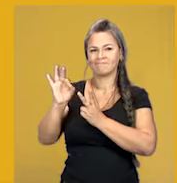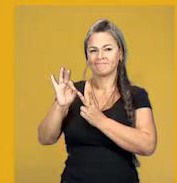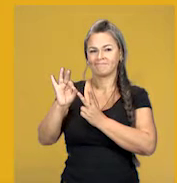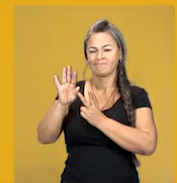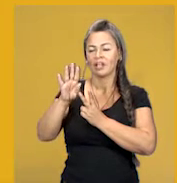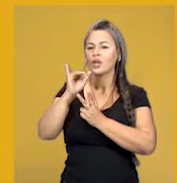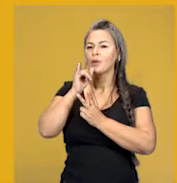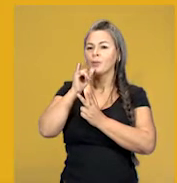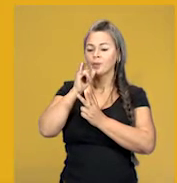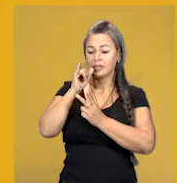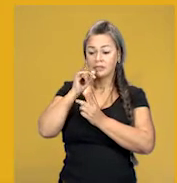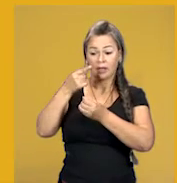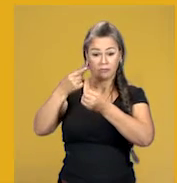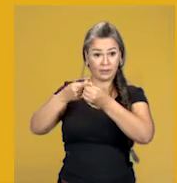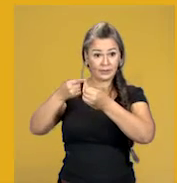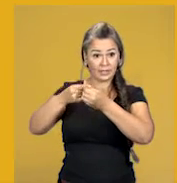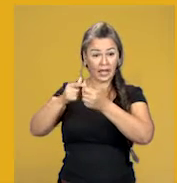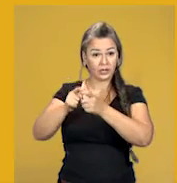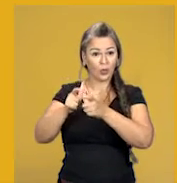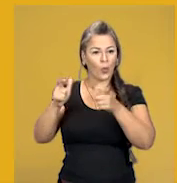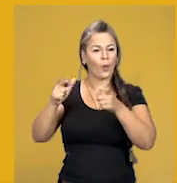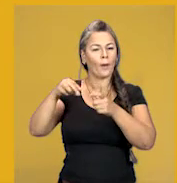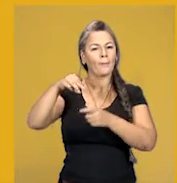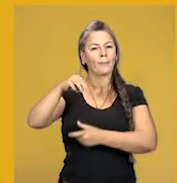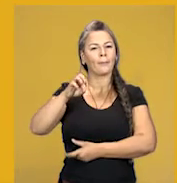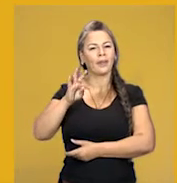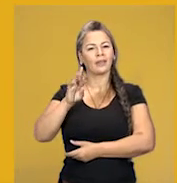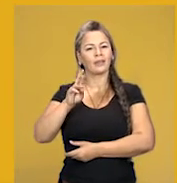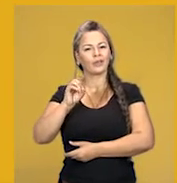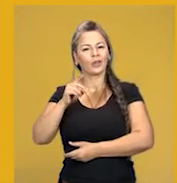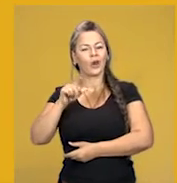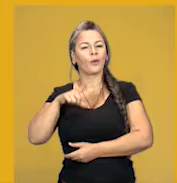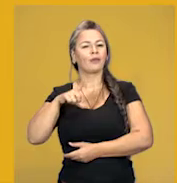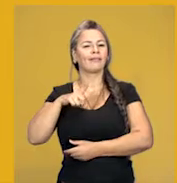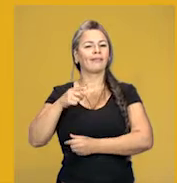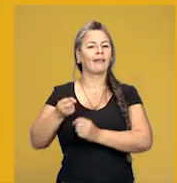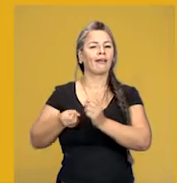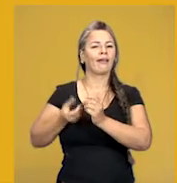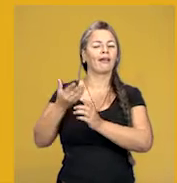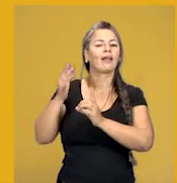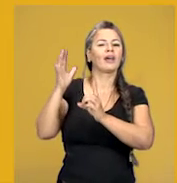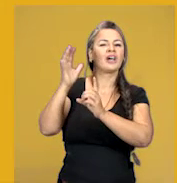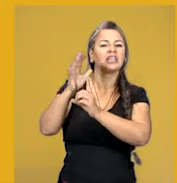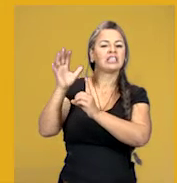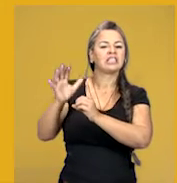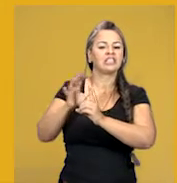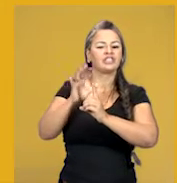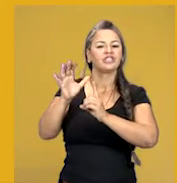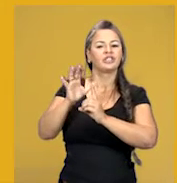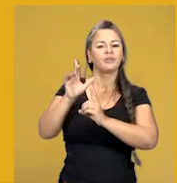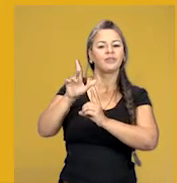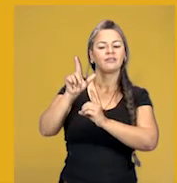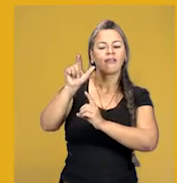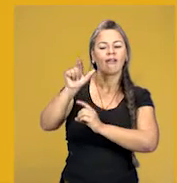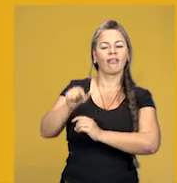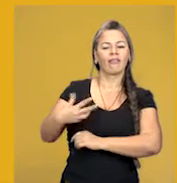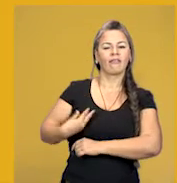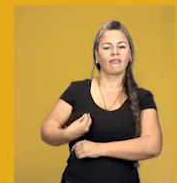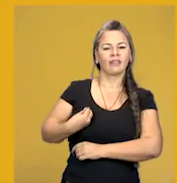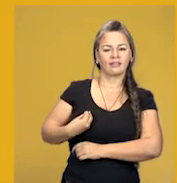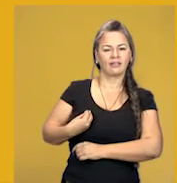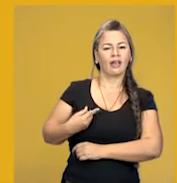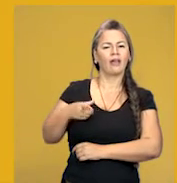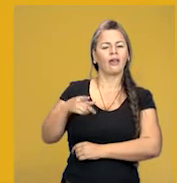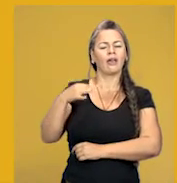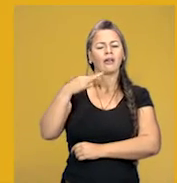vão interferindo no modo de vida e no comportamento dos indivíduos. Assim, torna-se perceptível como são as pessoas da